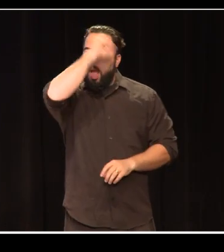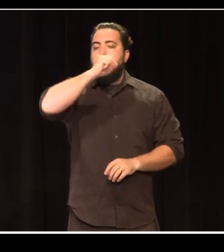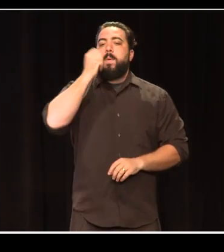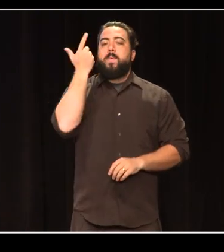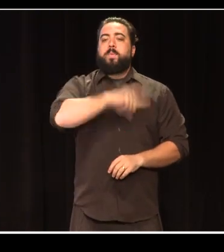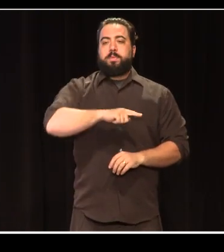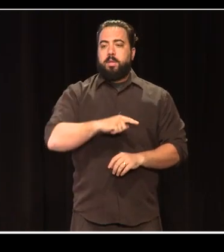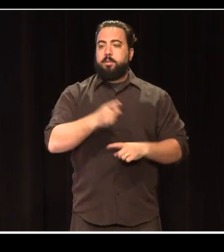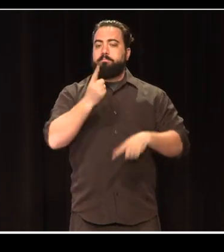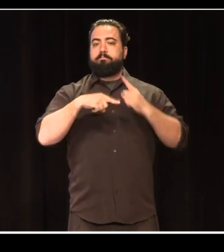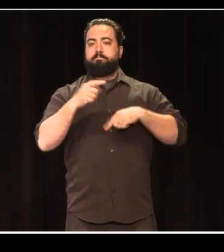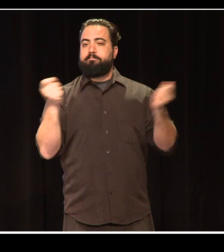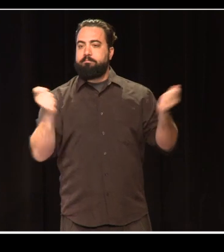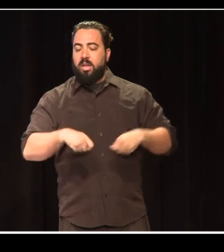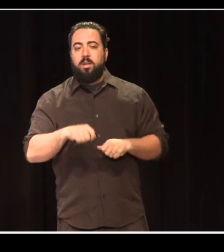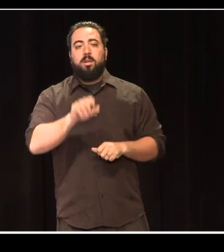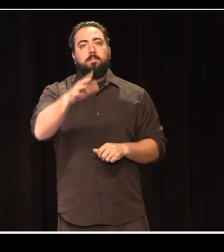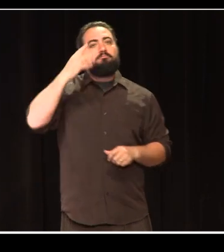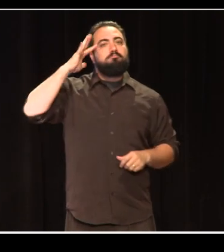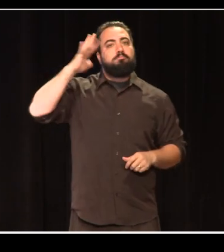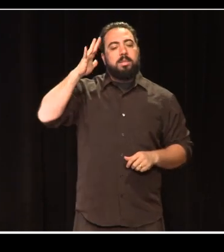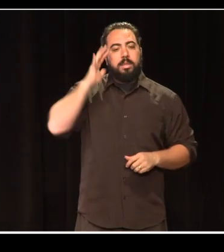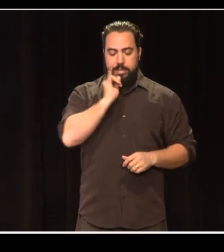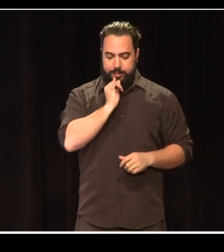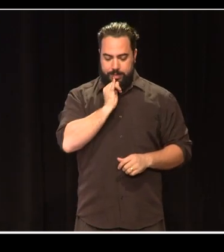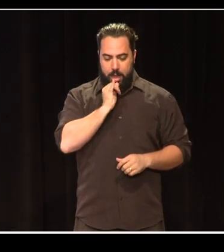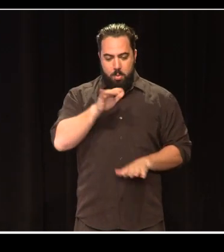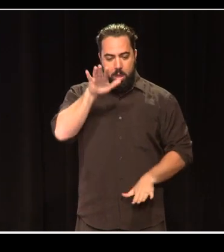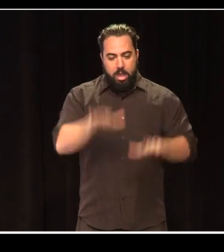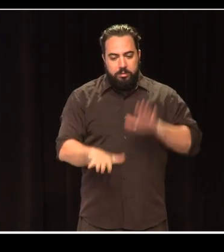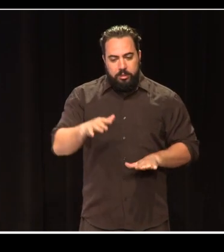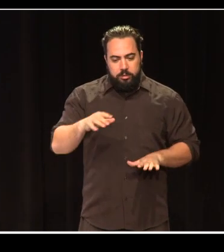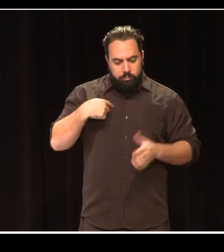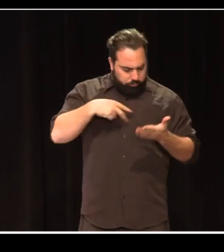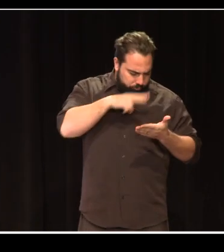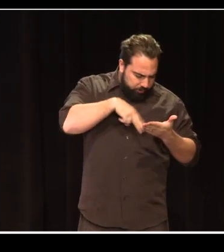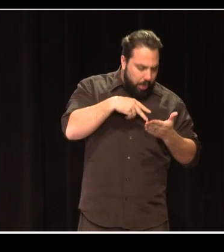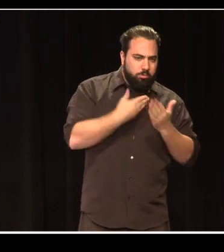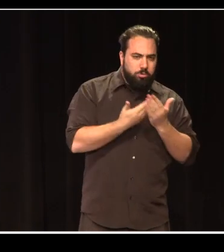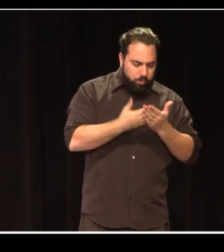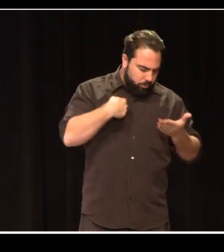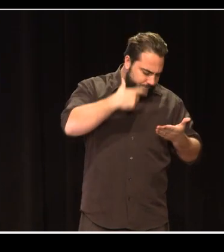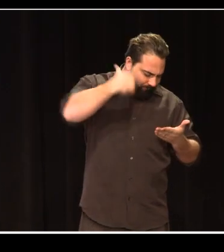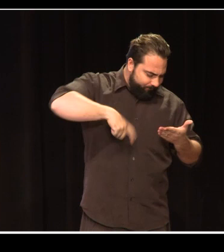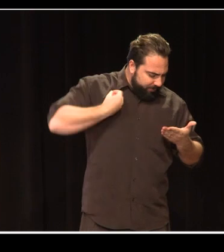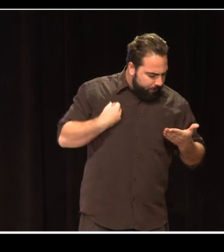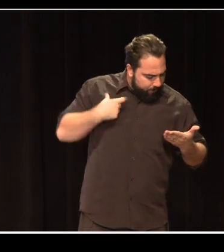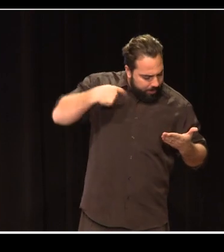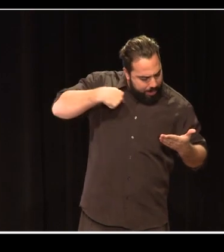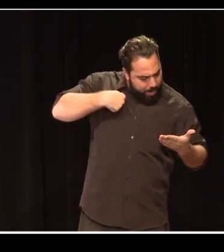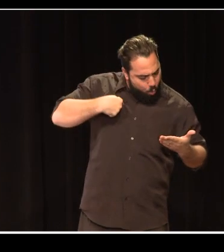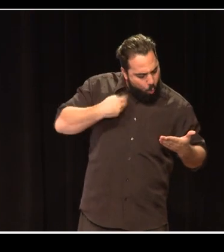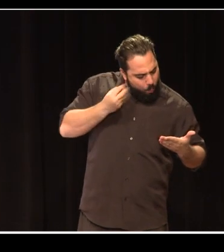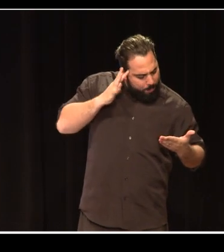né? Fala, caramba, né? Eu não estou... Né? Algumas vezes, eu lendo e estudando, eu reflito sobre a minha própria prática.